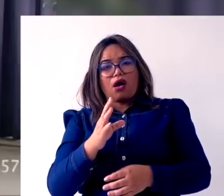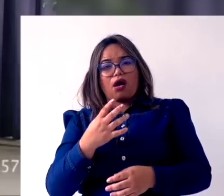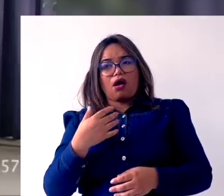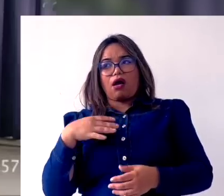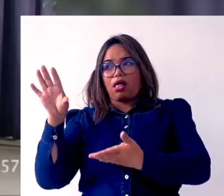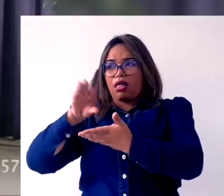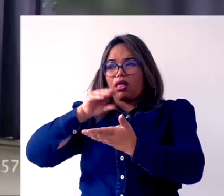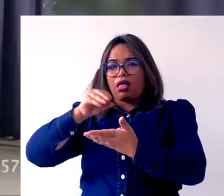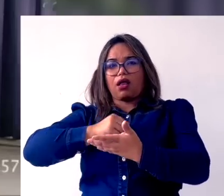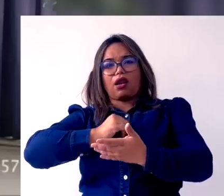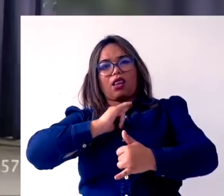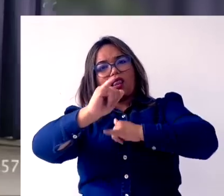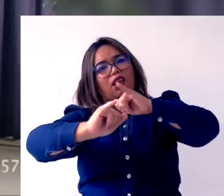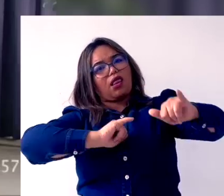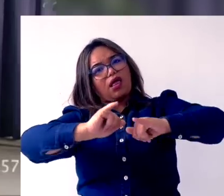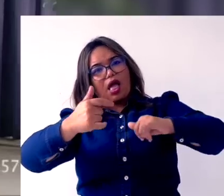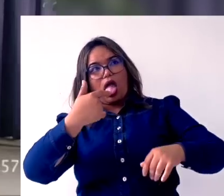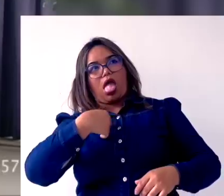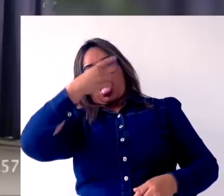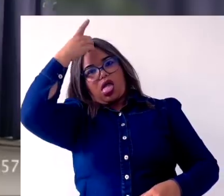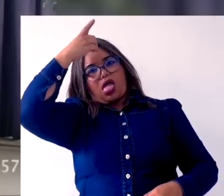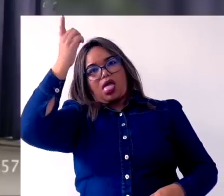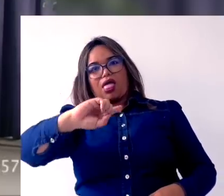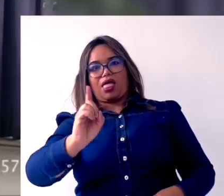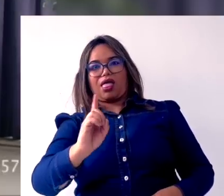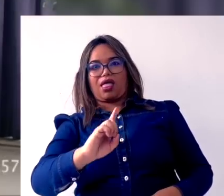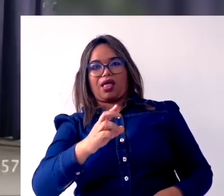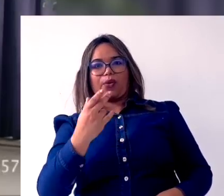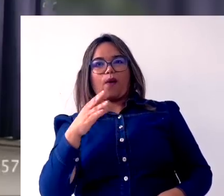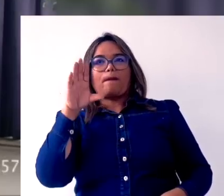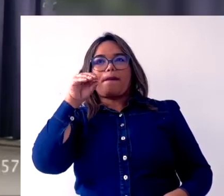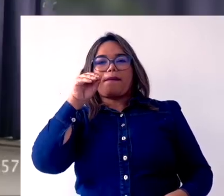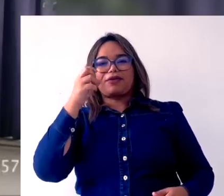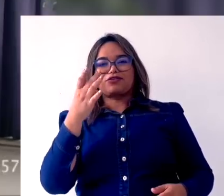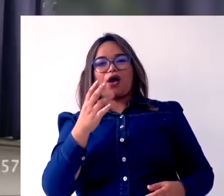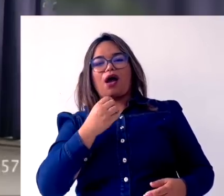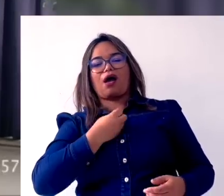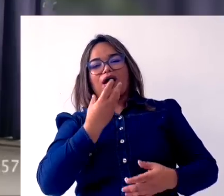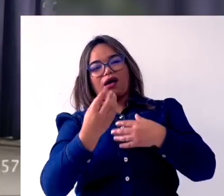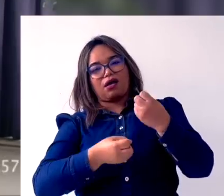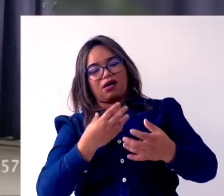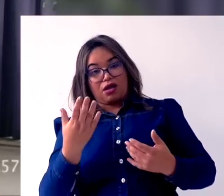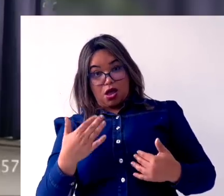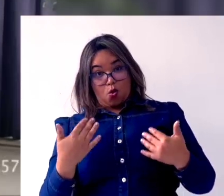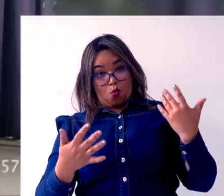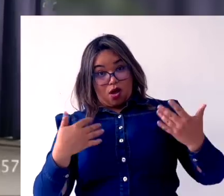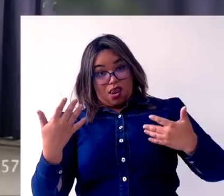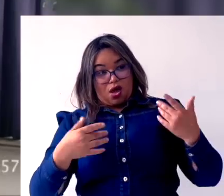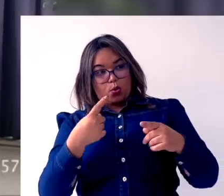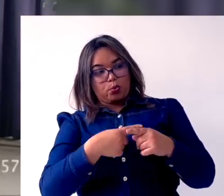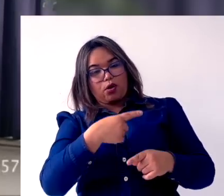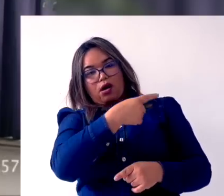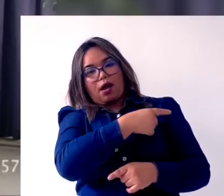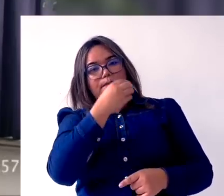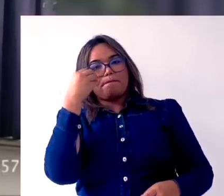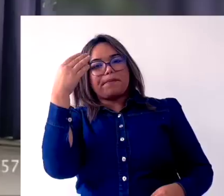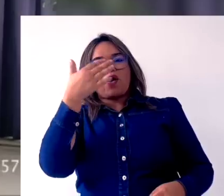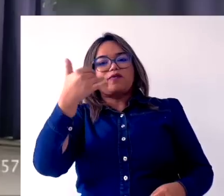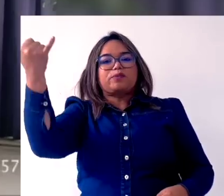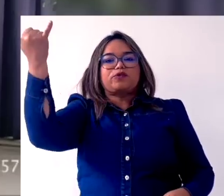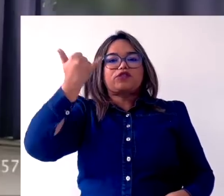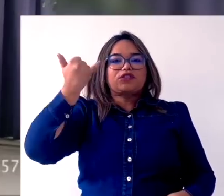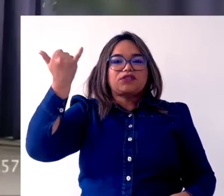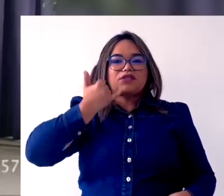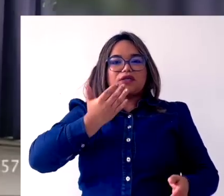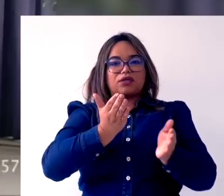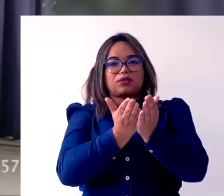outras pessoas já descobriram. Eu estou alegre é porque isso é o cumprimento da profecia. E quando a